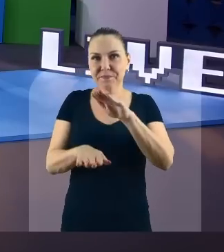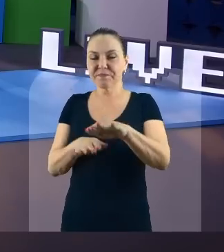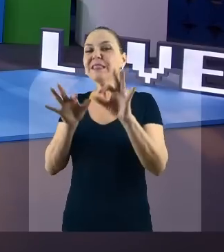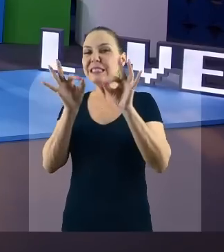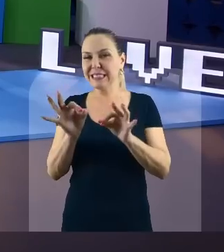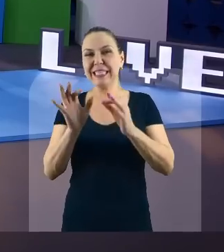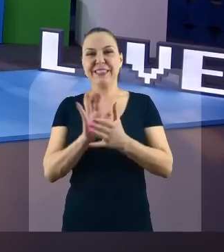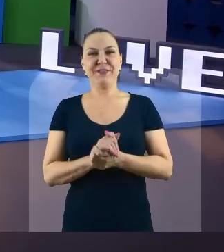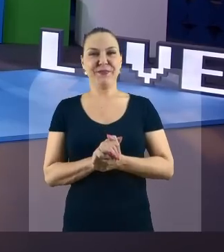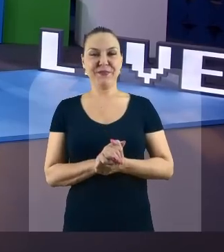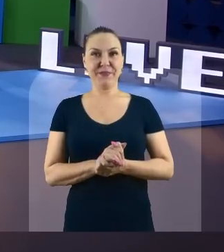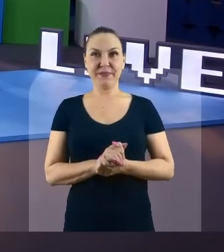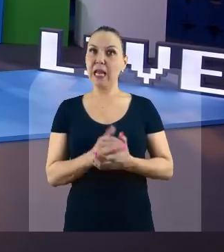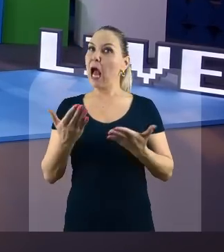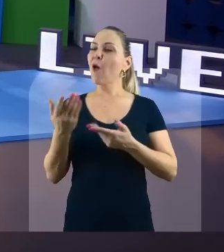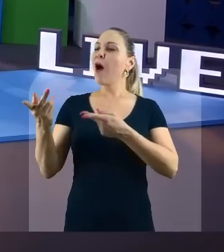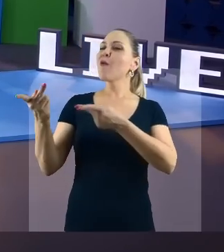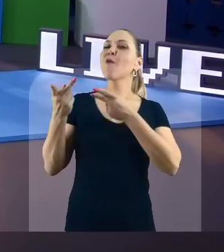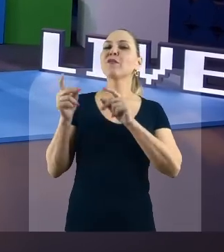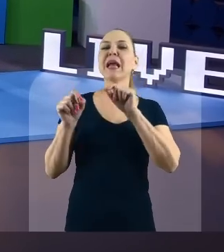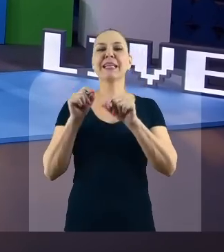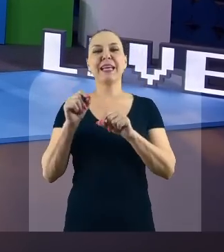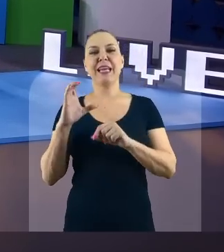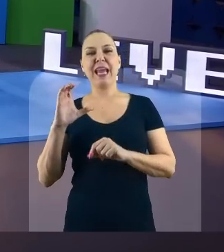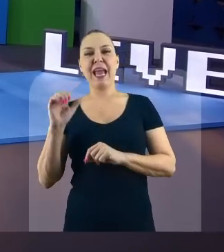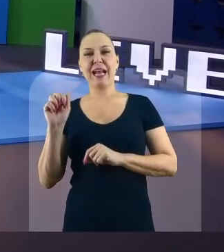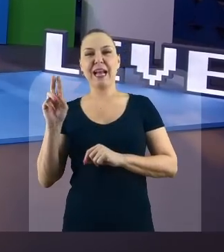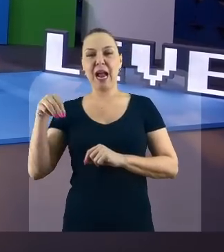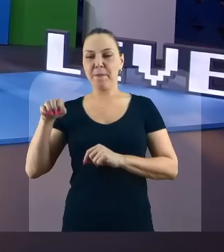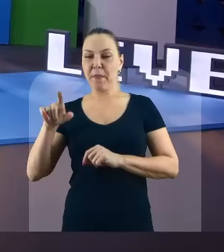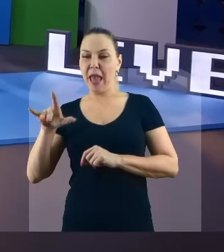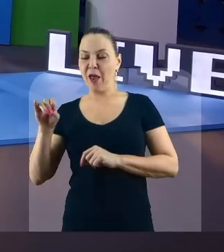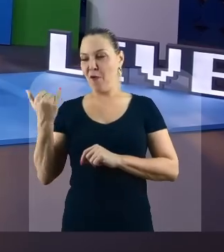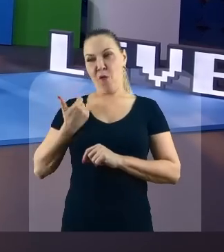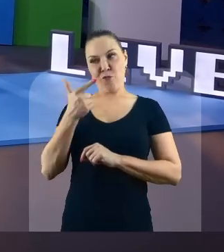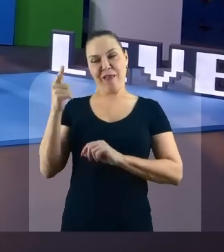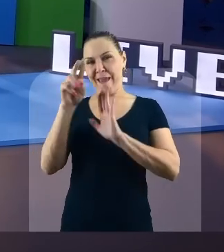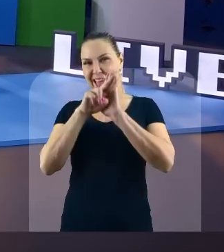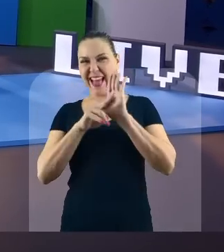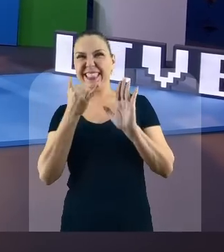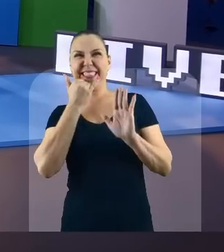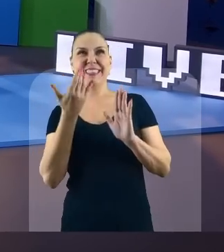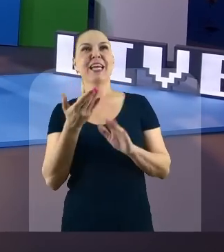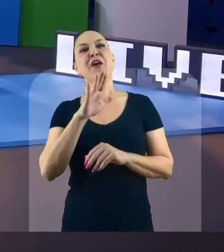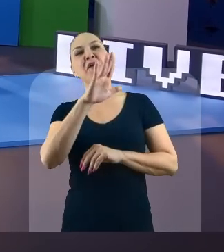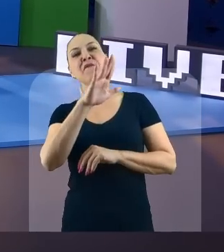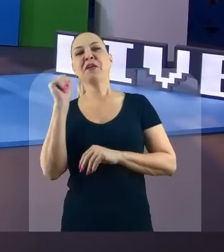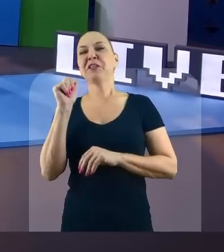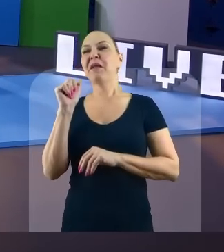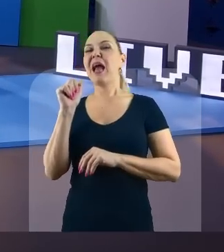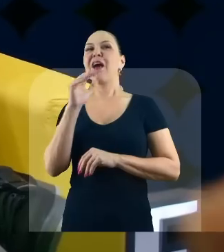favor. Eu vou chamar agora, eu ia chamar, o Carmelo disse que não tem regra, produção. Eu vou chamar a Bruninha que está estreando